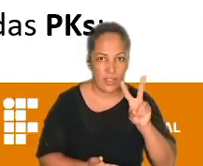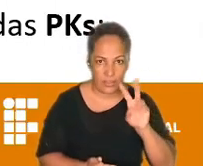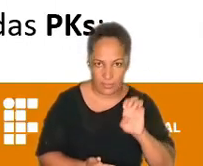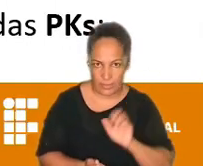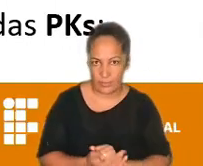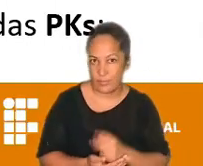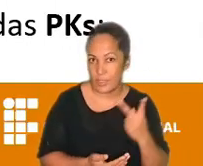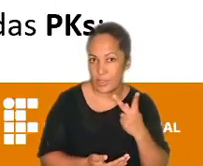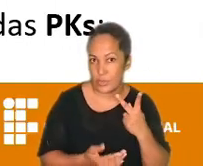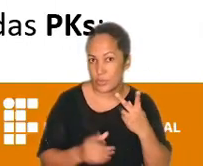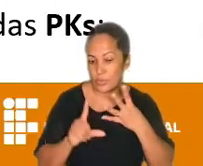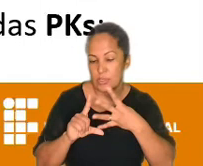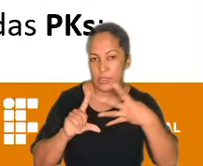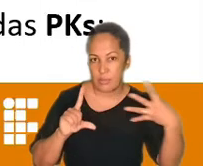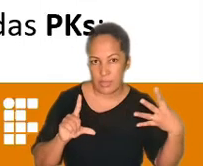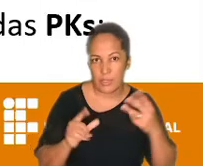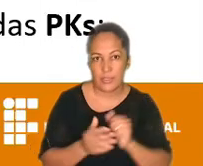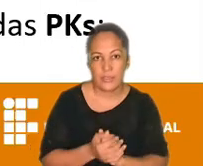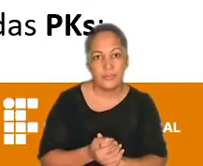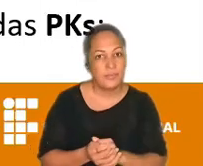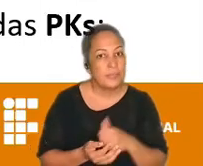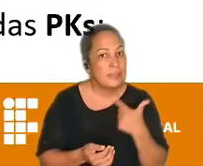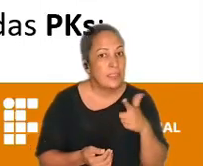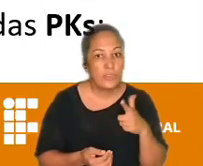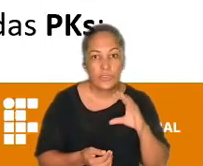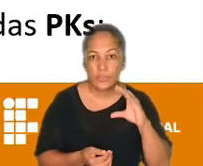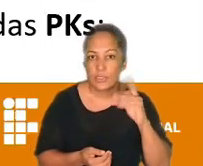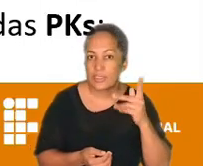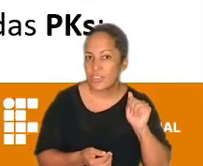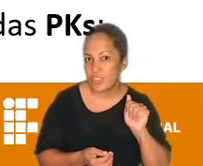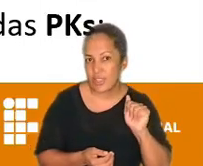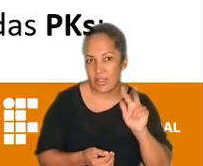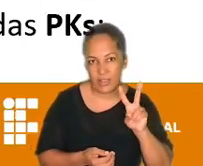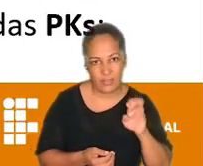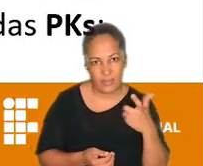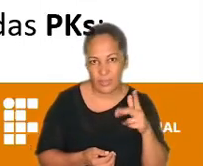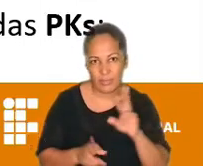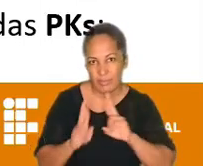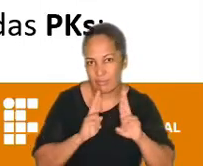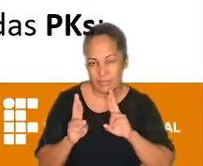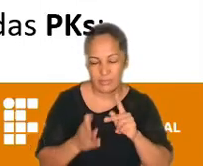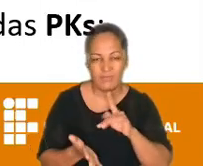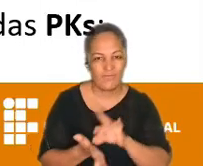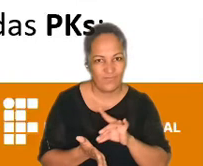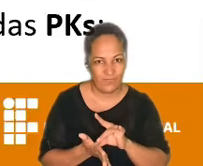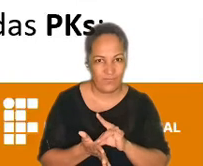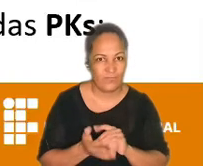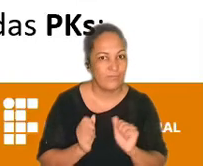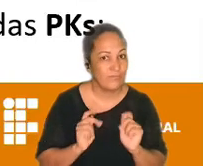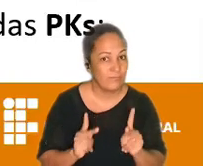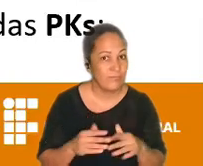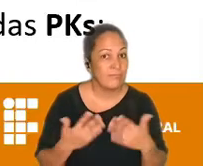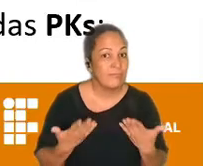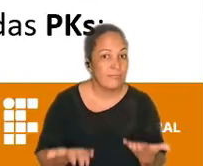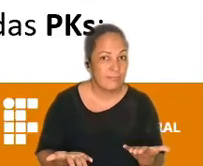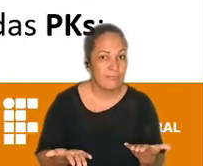que estão relacionadas. Sem a chave estrangeira, não existe o relacionamento de fato, tá bom? Então, até aqui,